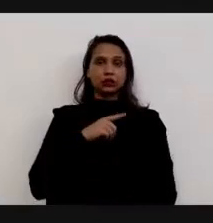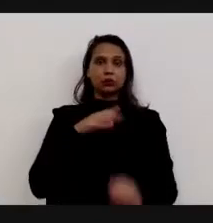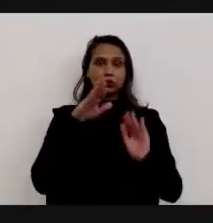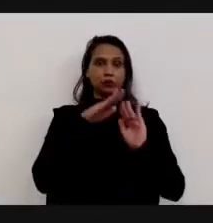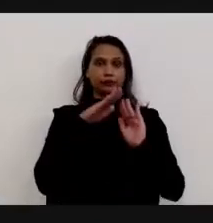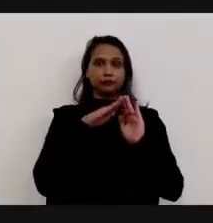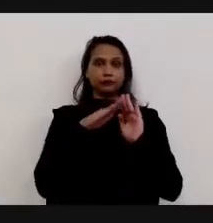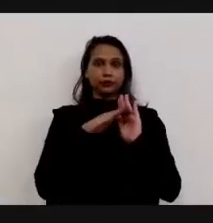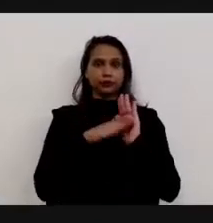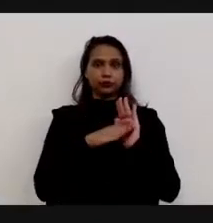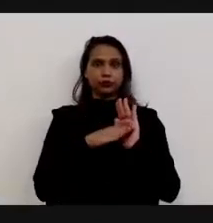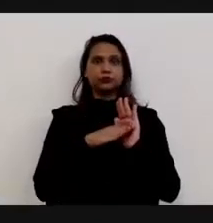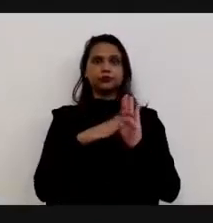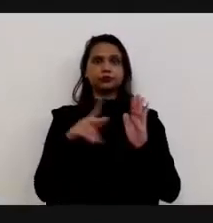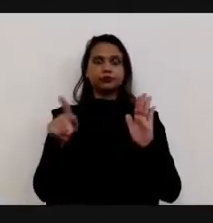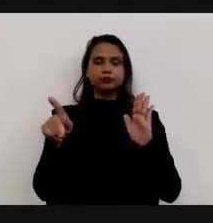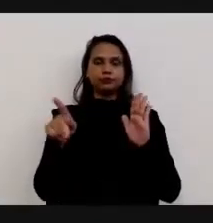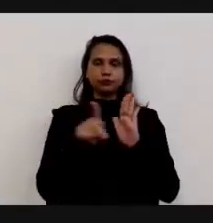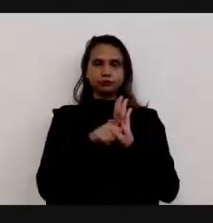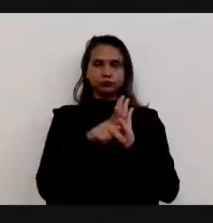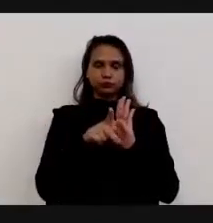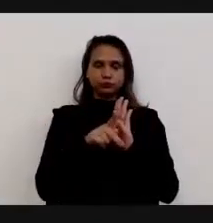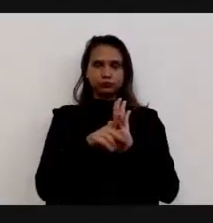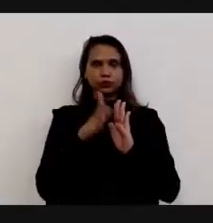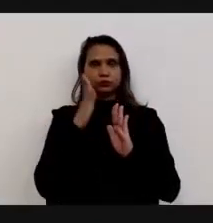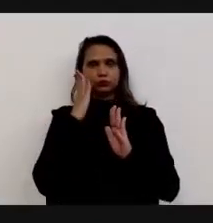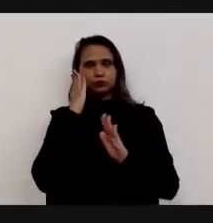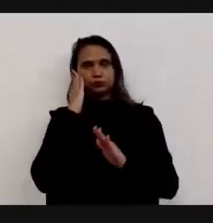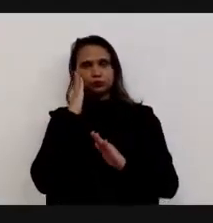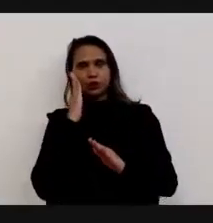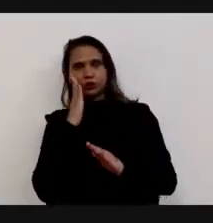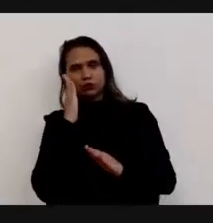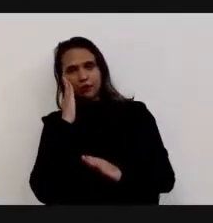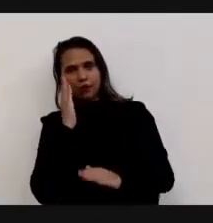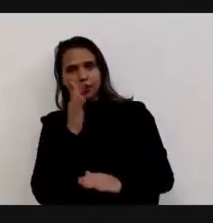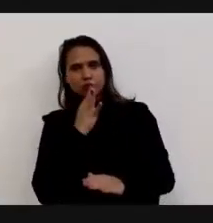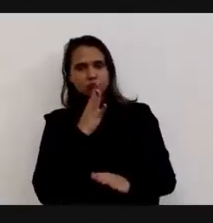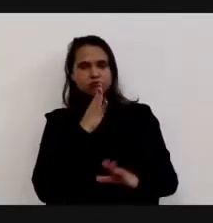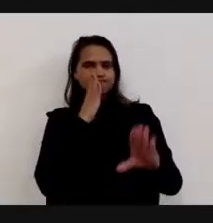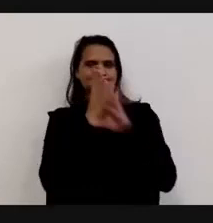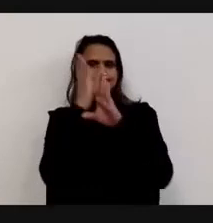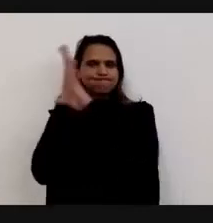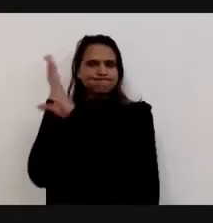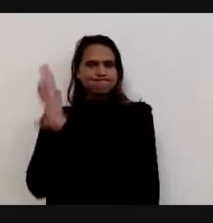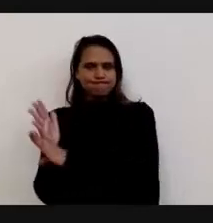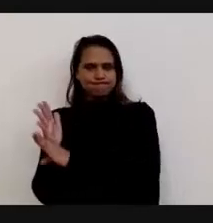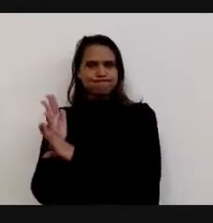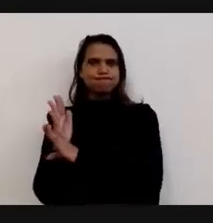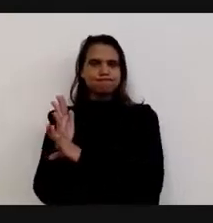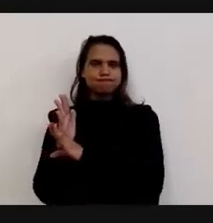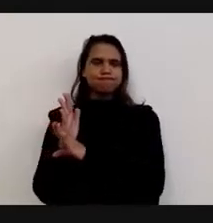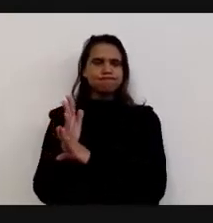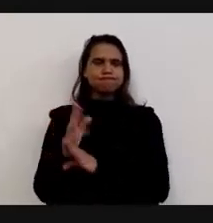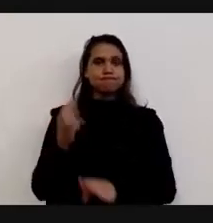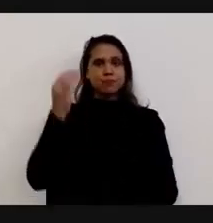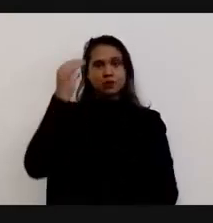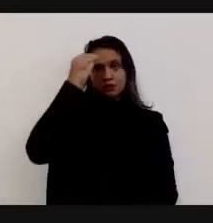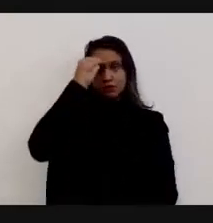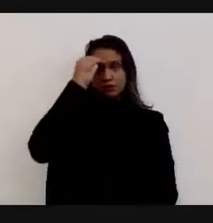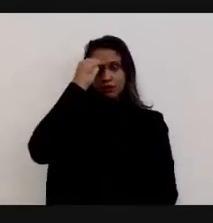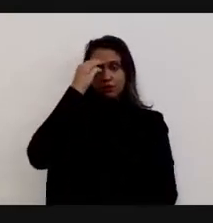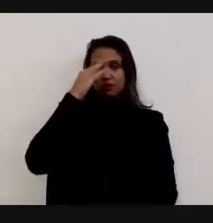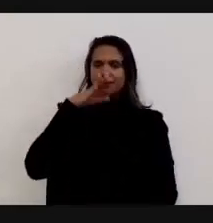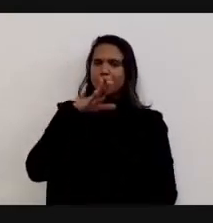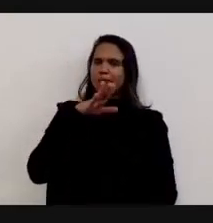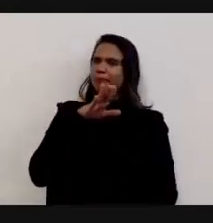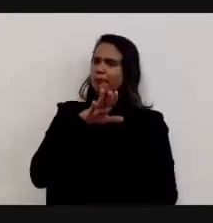Estatístico Diagnóstico de Transtornos Mentais, ele não especifica essa síndrome ainda, talvez no DSM-6 ela